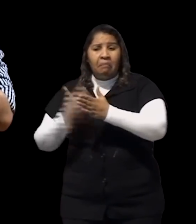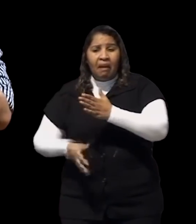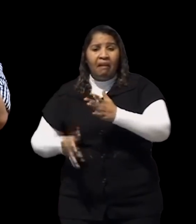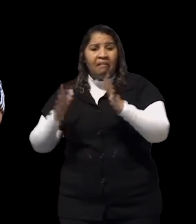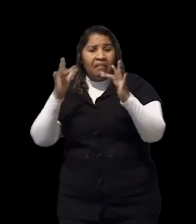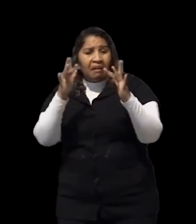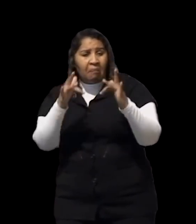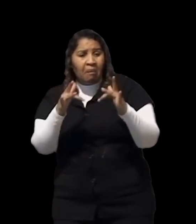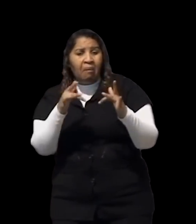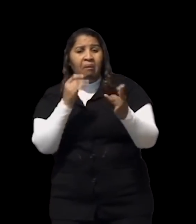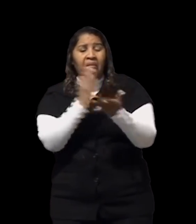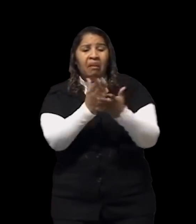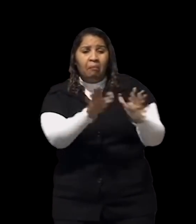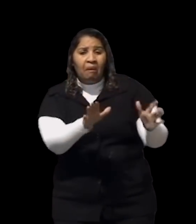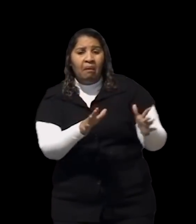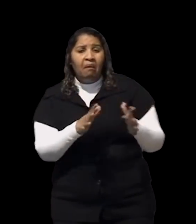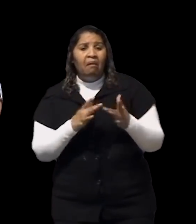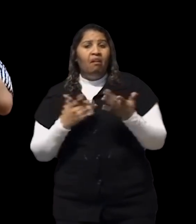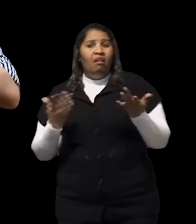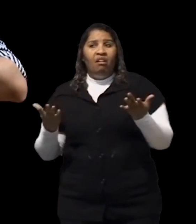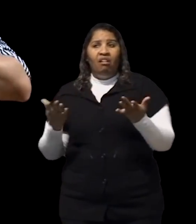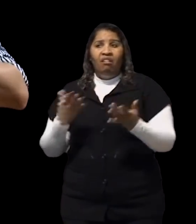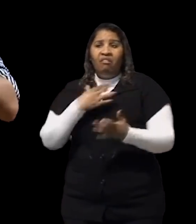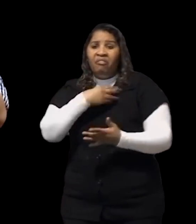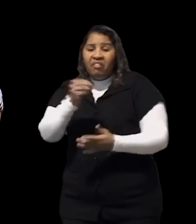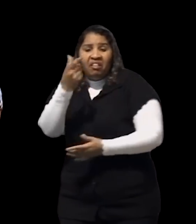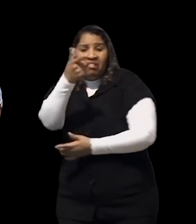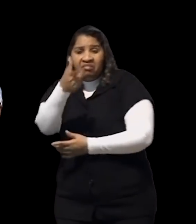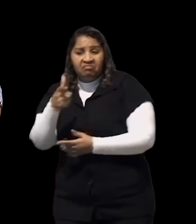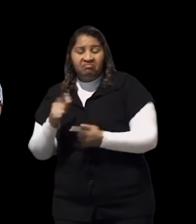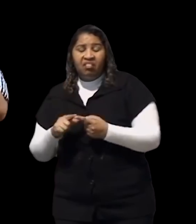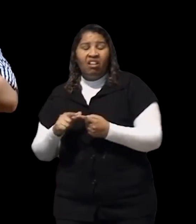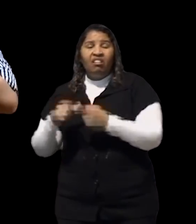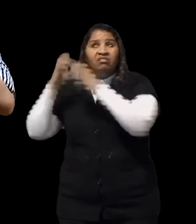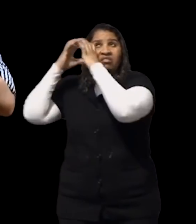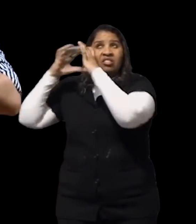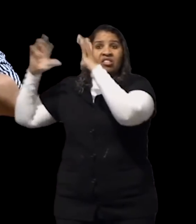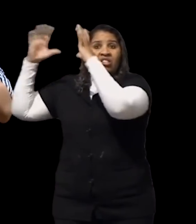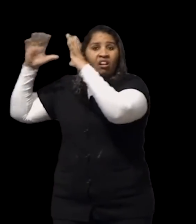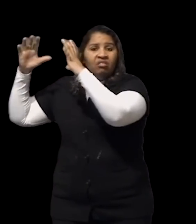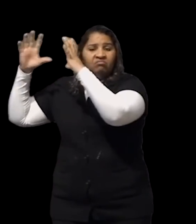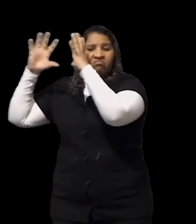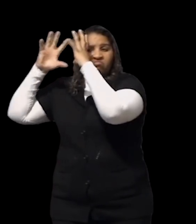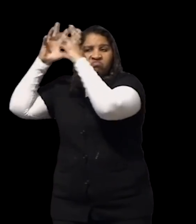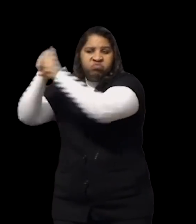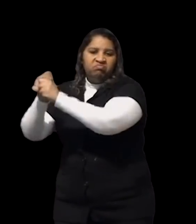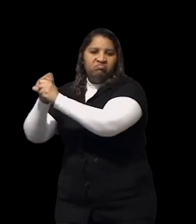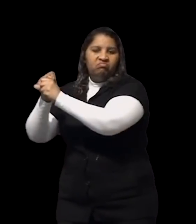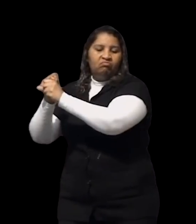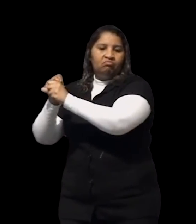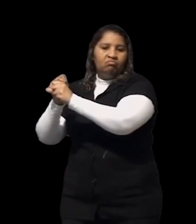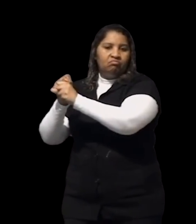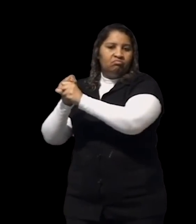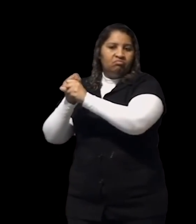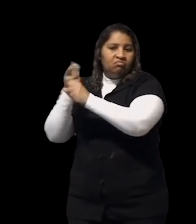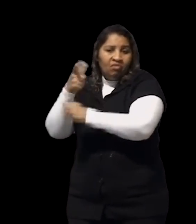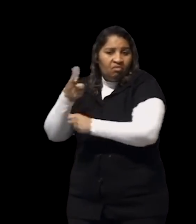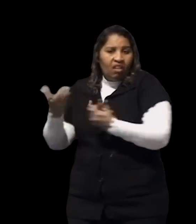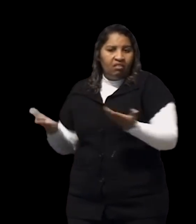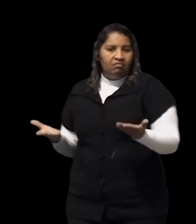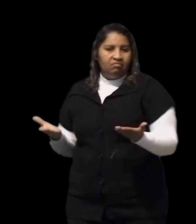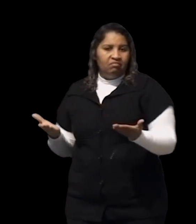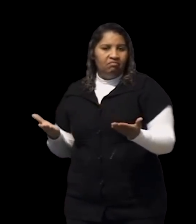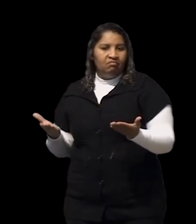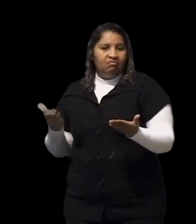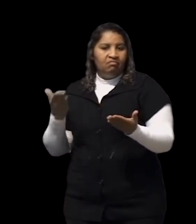eu não quero mais sonhar com filho eu não quero mais sonhar com esperança eu não quero nem mais pensar nisso porque eu tô